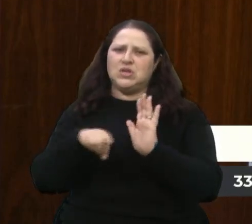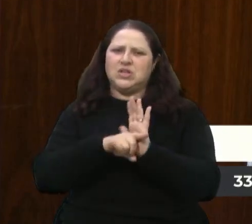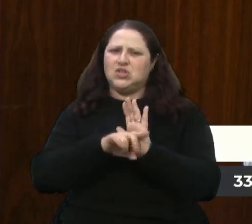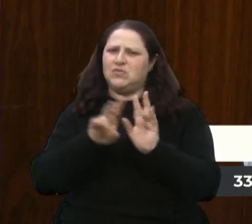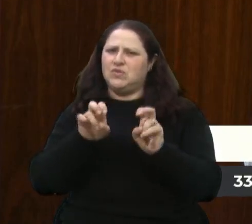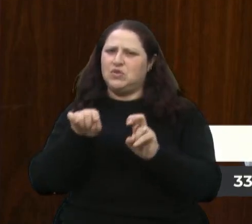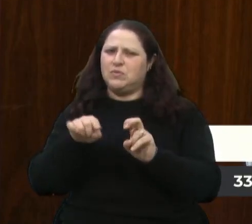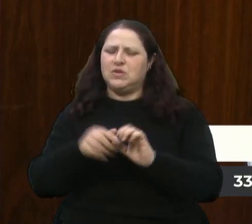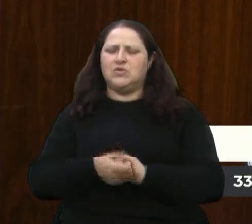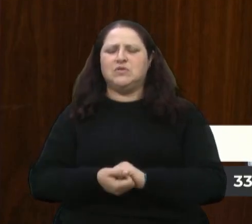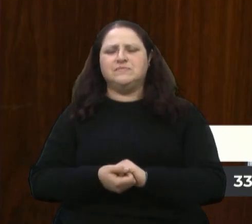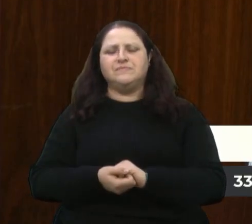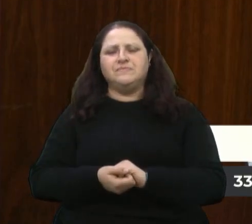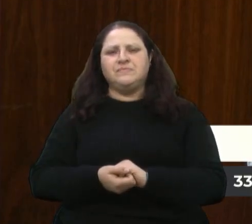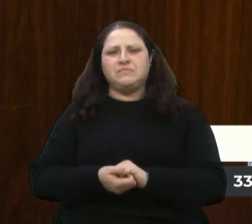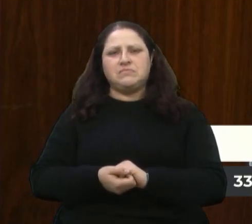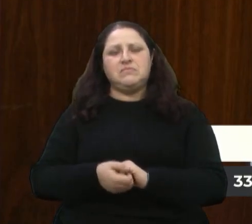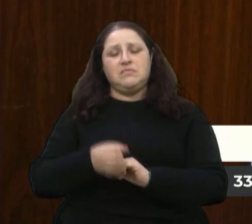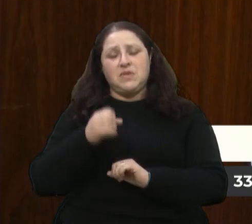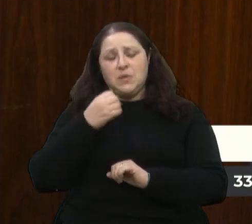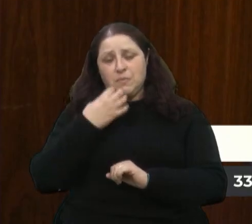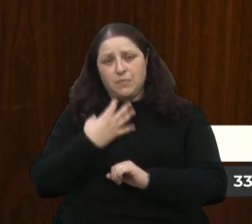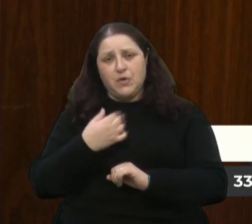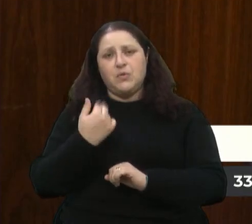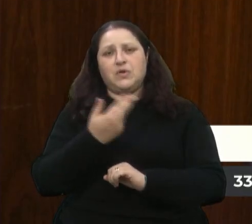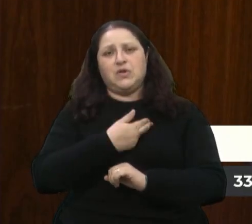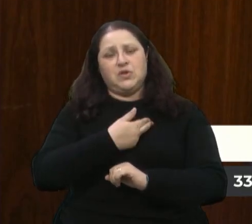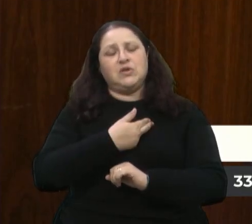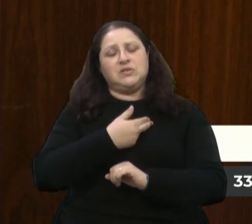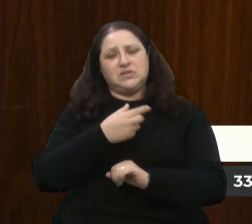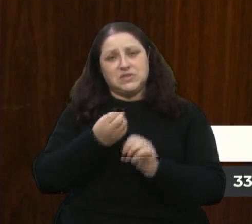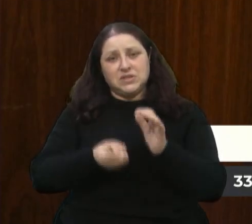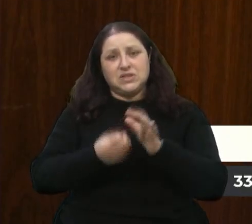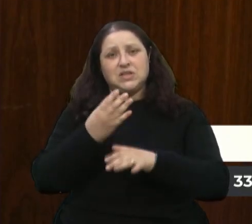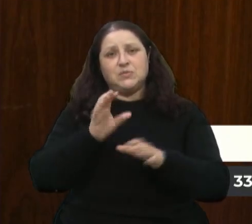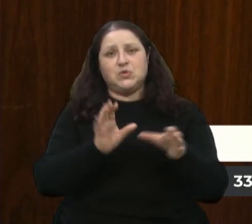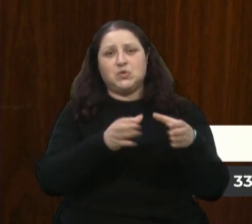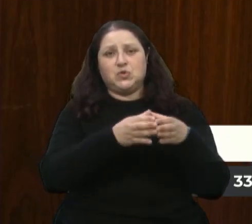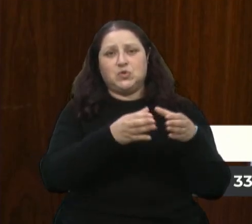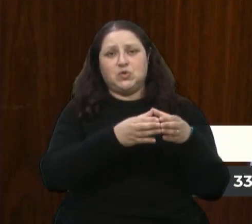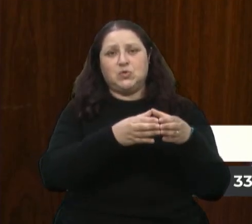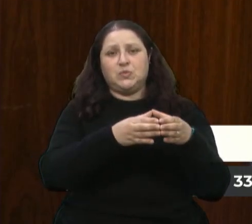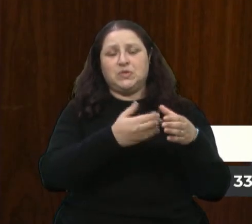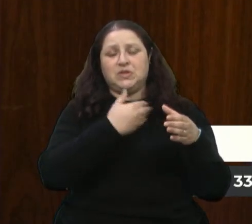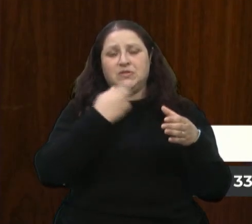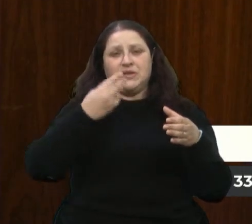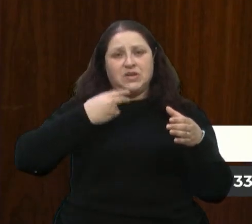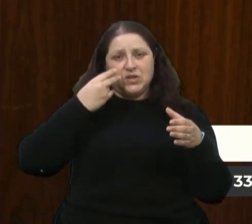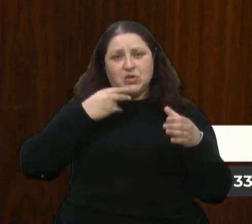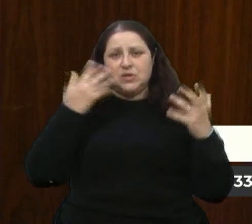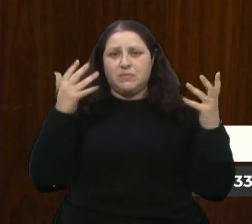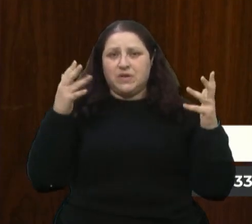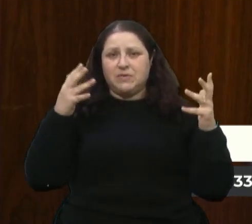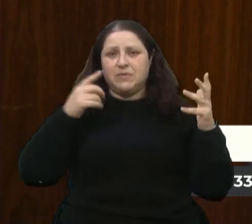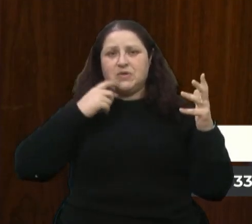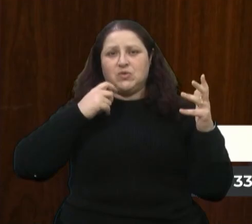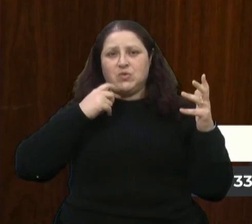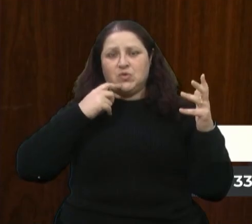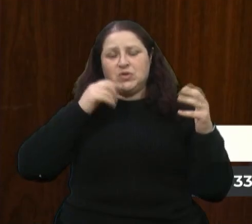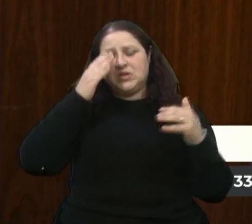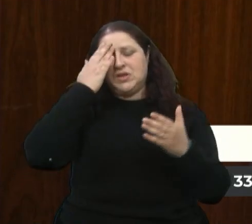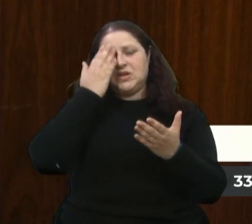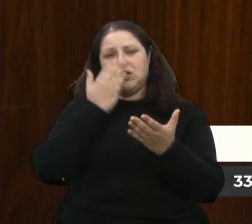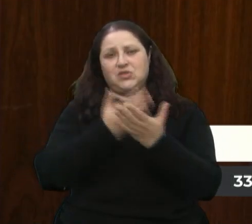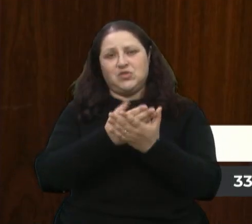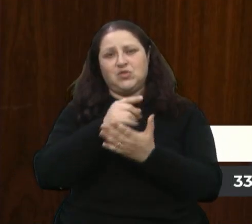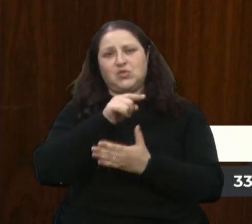disso. Então, é muito bom que a gente tenha a criação dessa frente parlamentar. Parabéns, vereadora Rose, tenho certeza